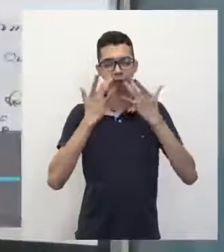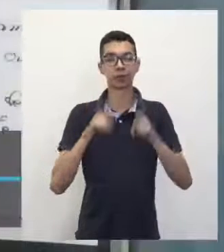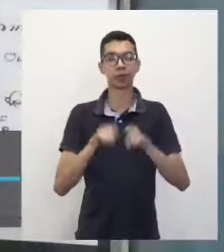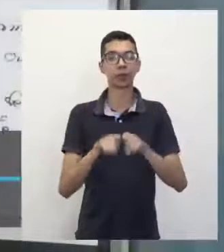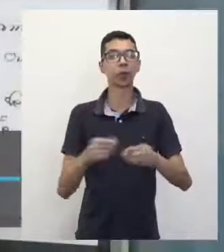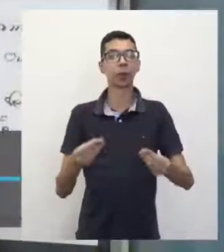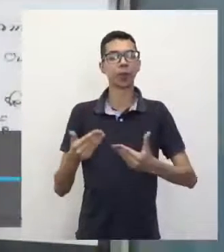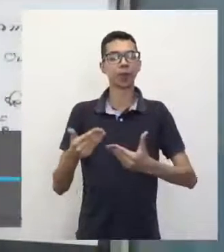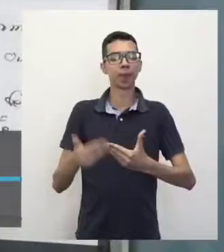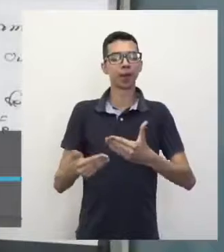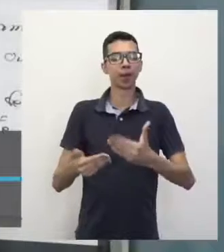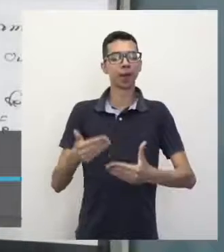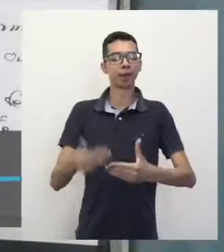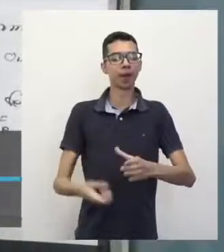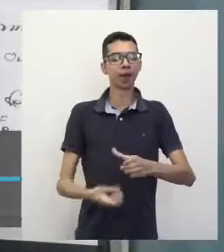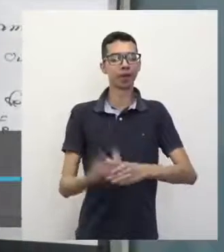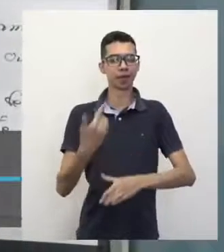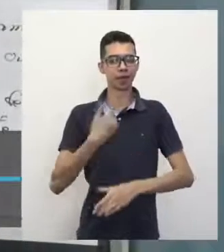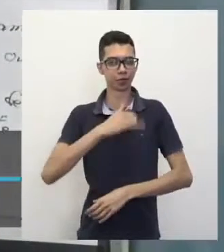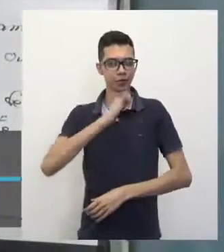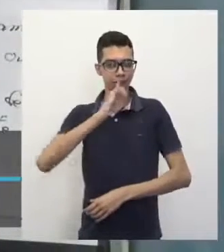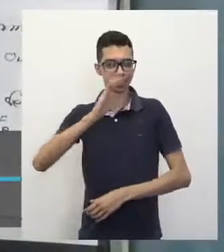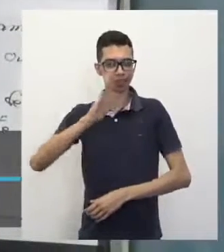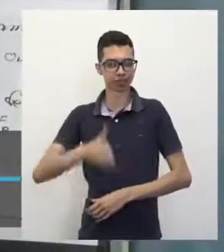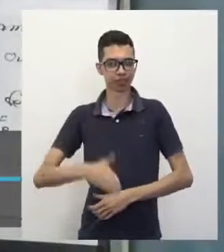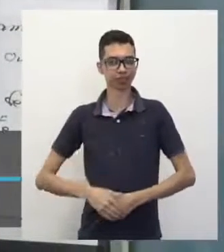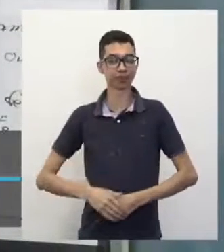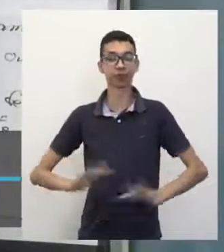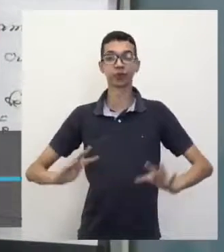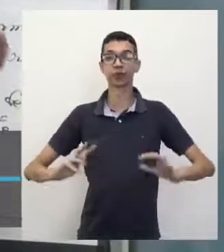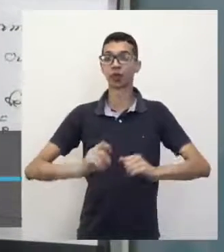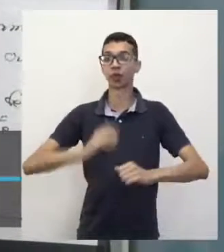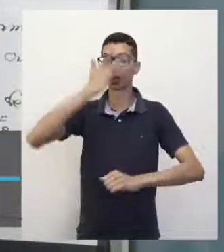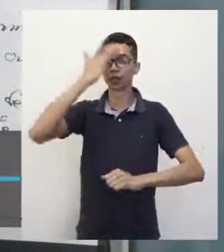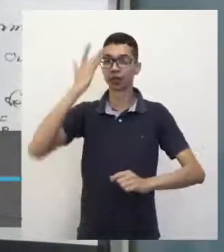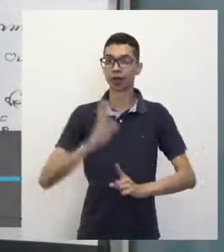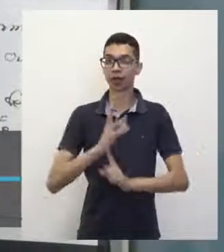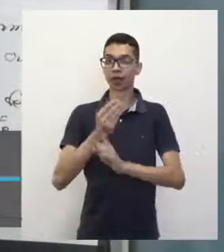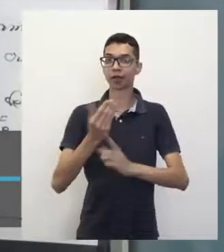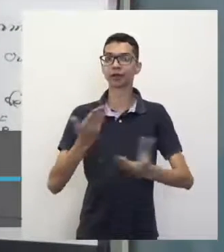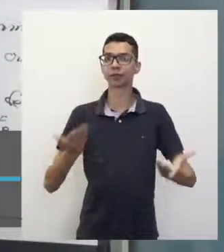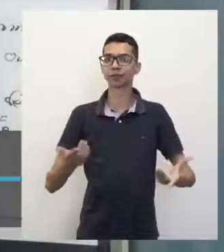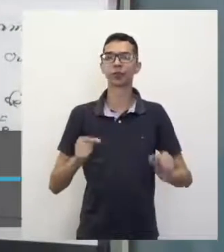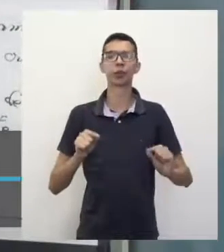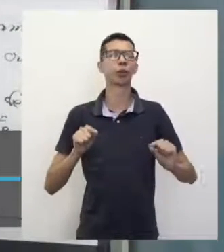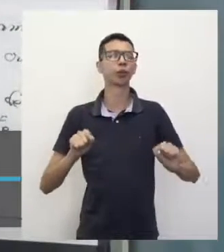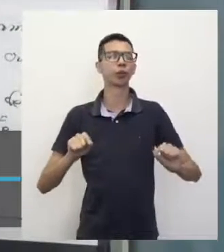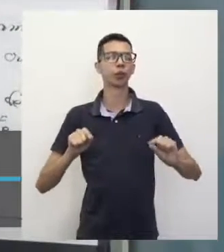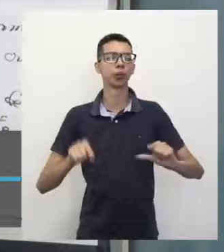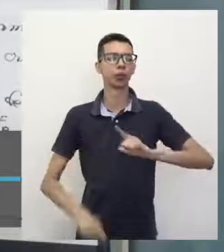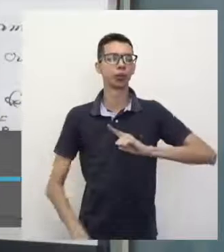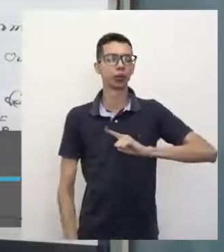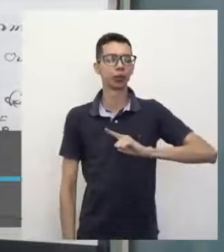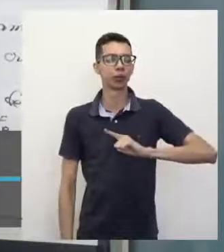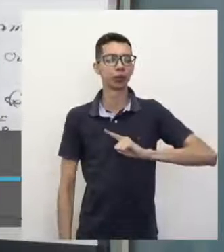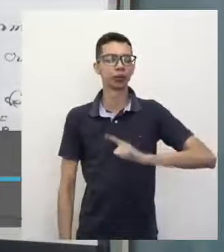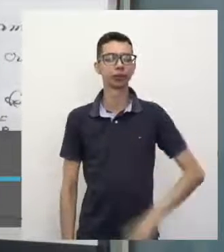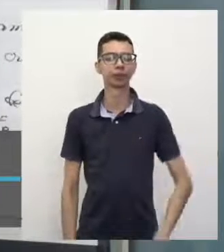tá? Então, foi aquilo que eu falei. Todos os artistas, então, eles têm um arcabouço aí, né, de